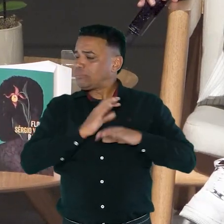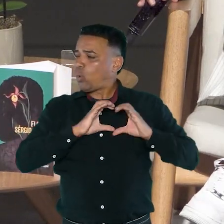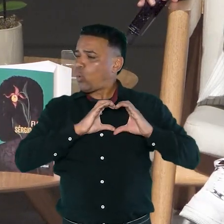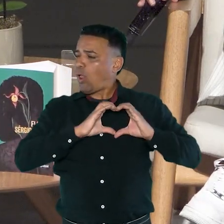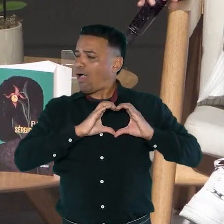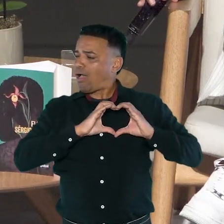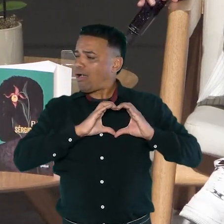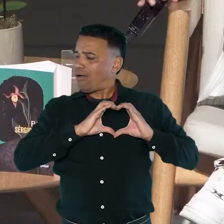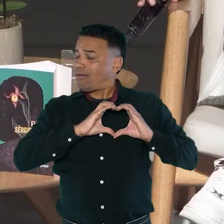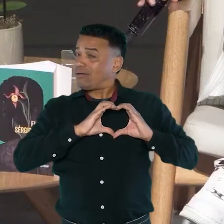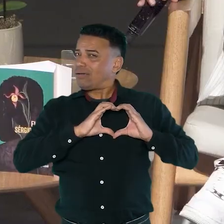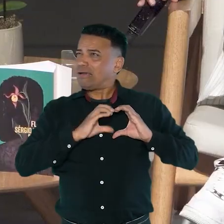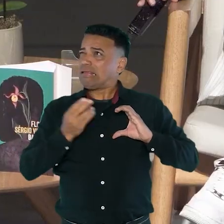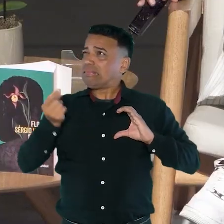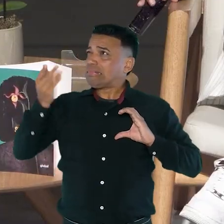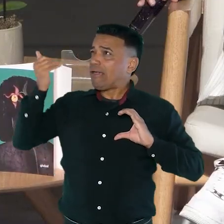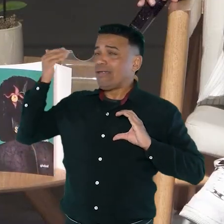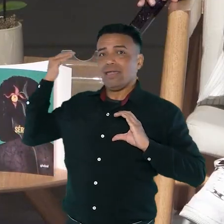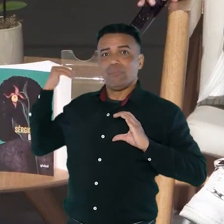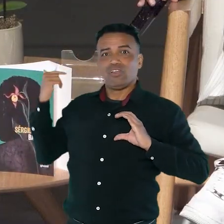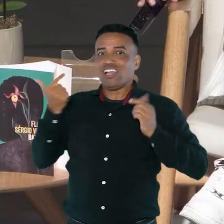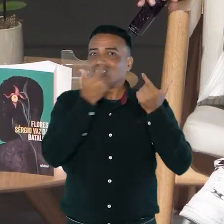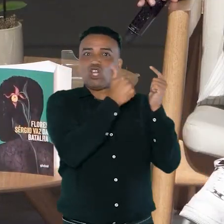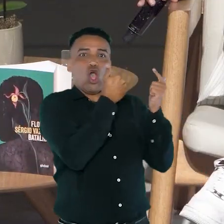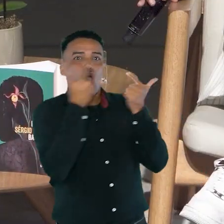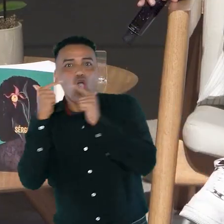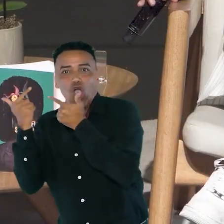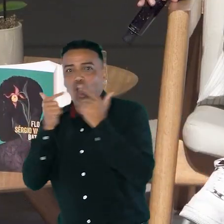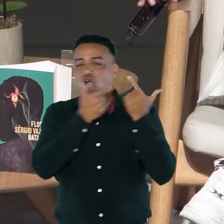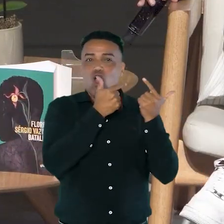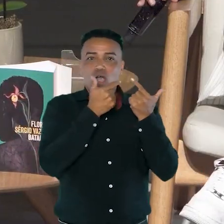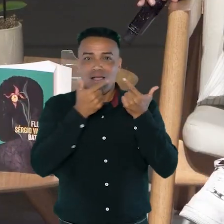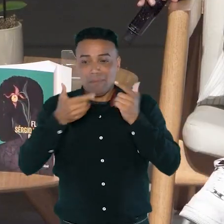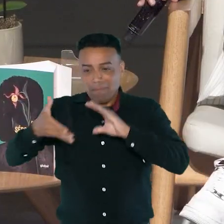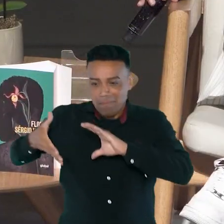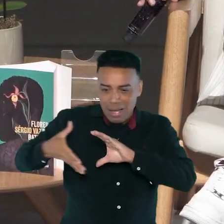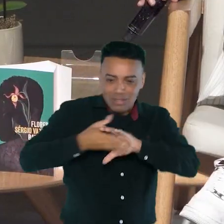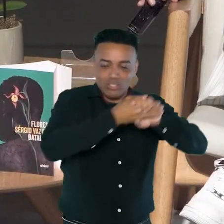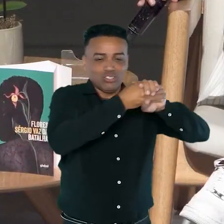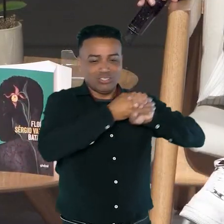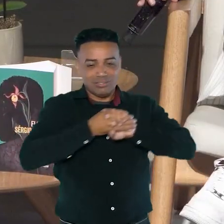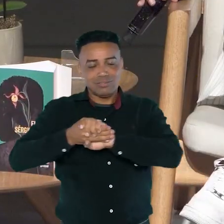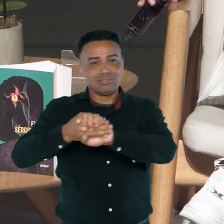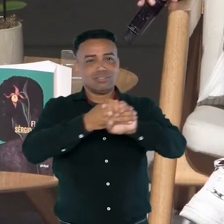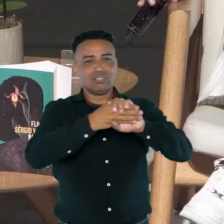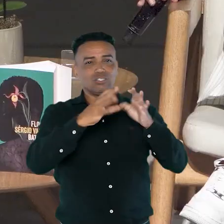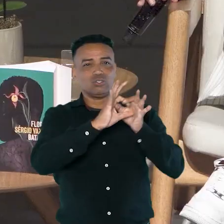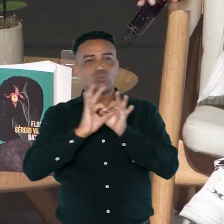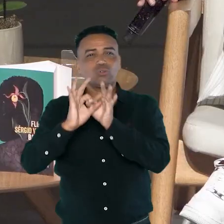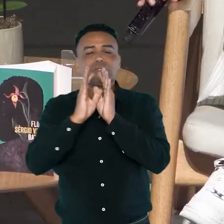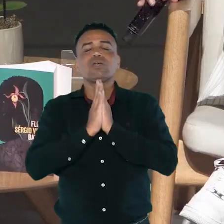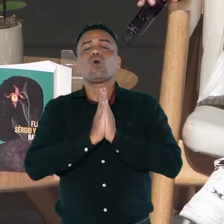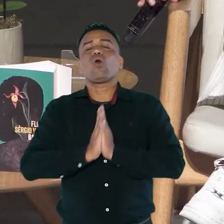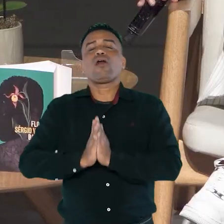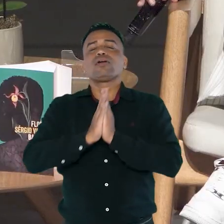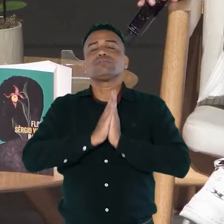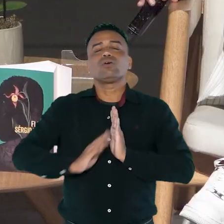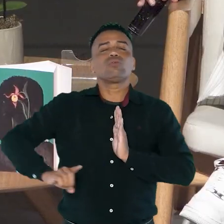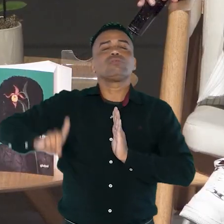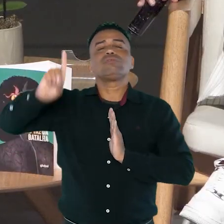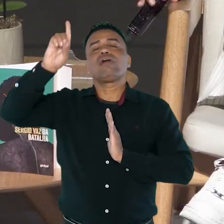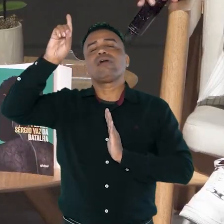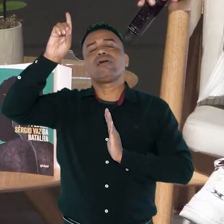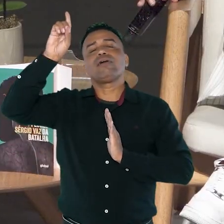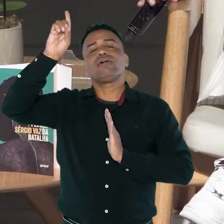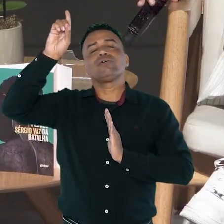meu coração. Houve um tempo em que sorríamos muito e que nossas mãos caminhavam unidas como oração ao